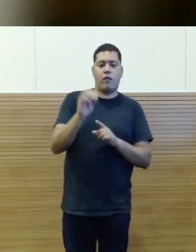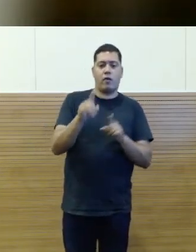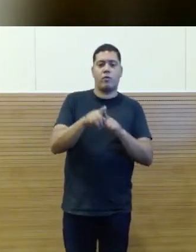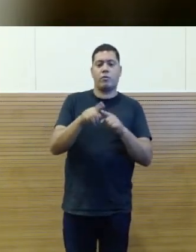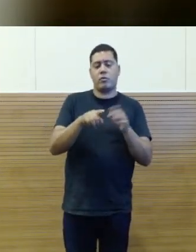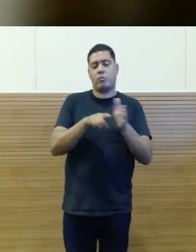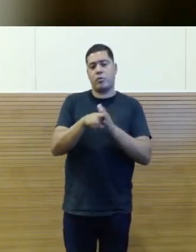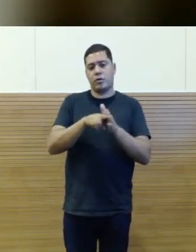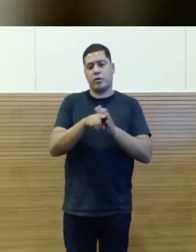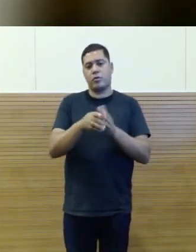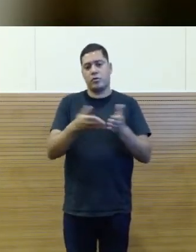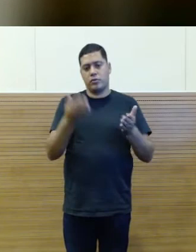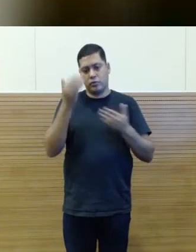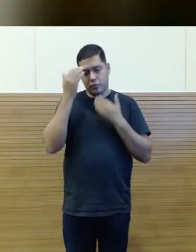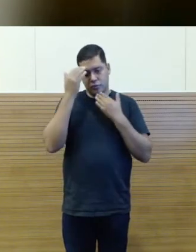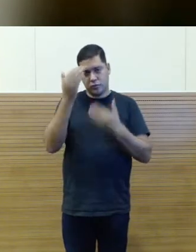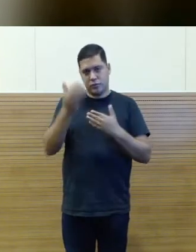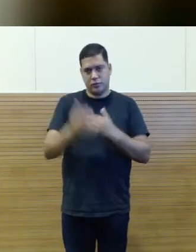Obrigada.